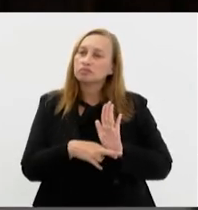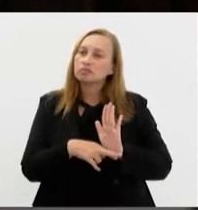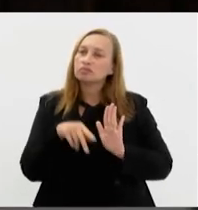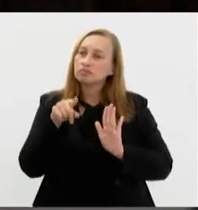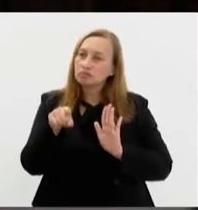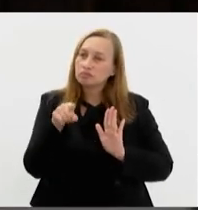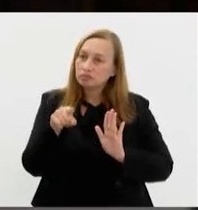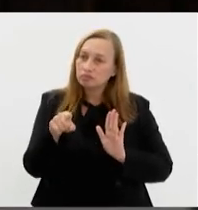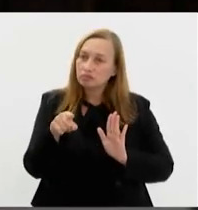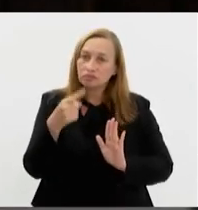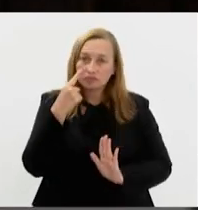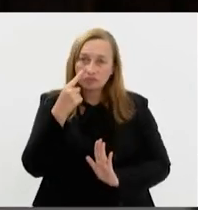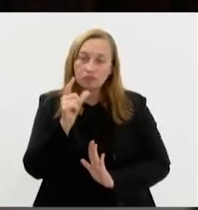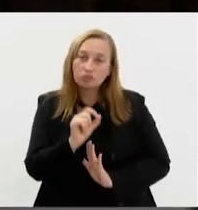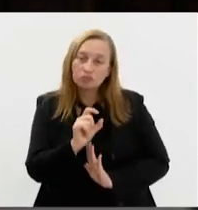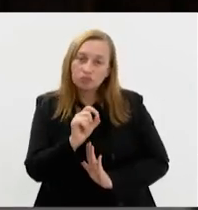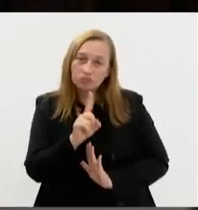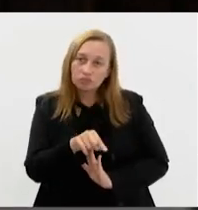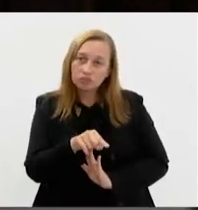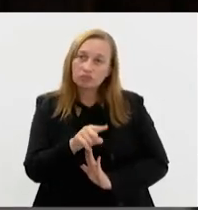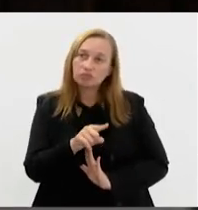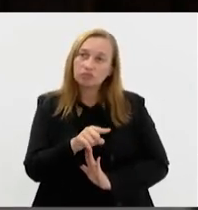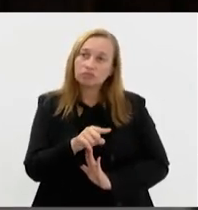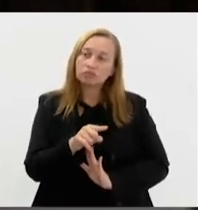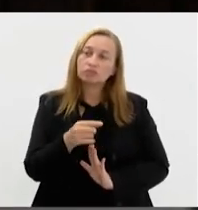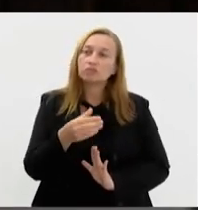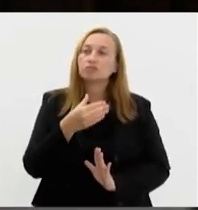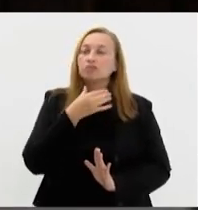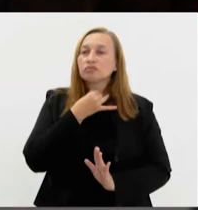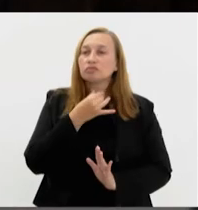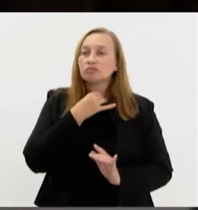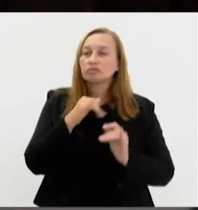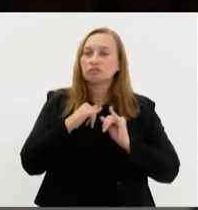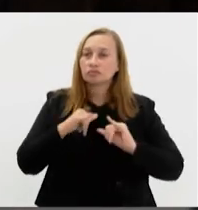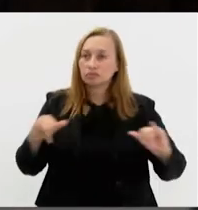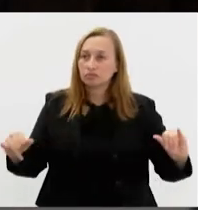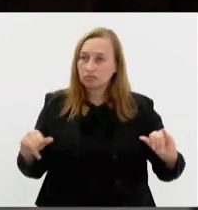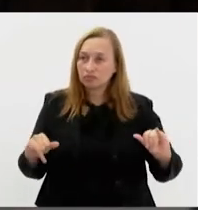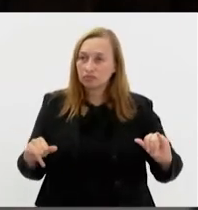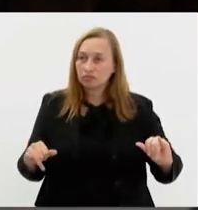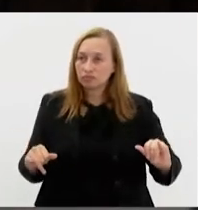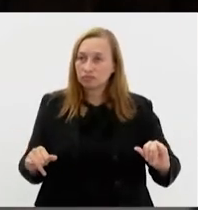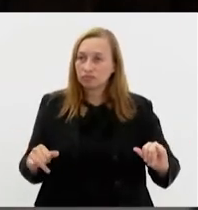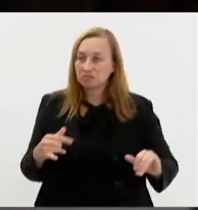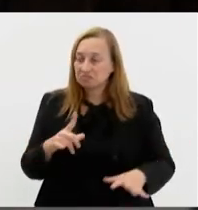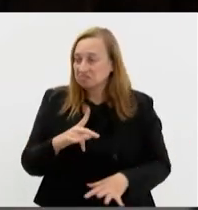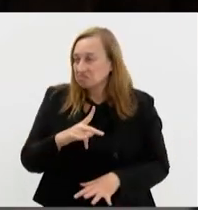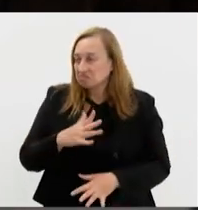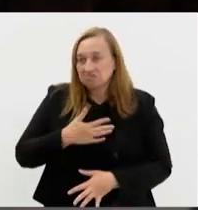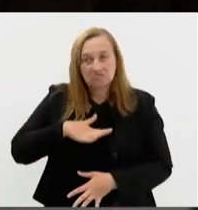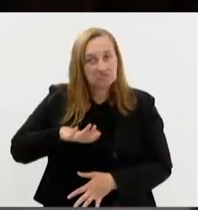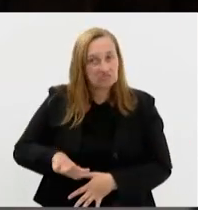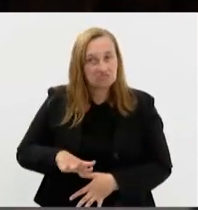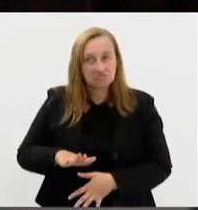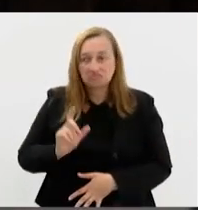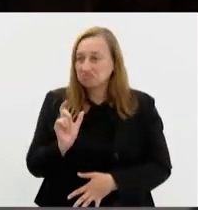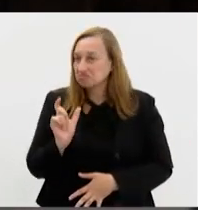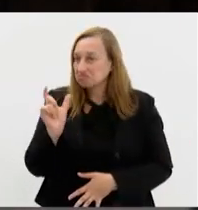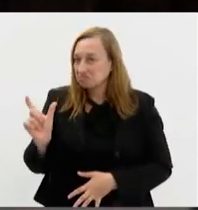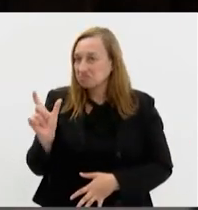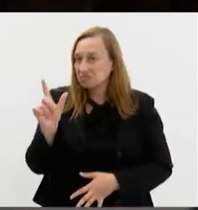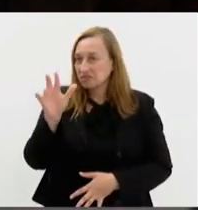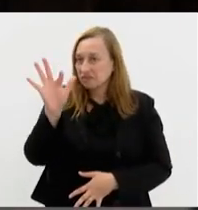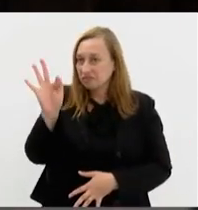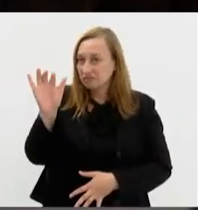considerar o que é uma fake News que é por sinal uma expressão que eu particularmente não gosto de utilizar até porque é um